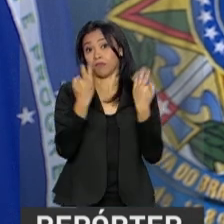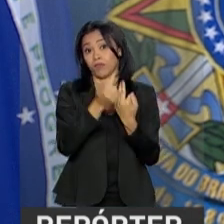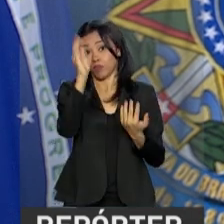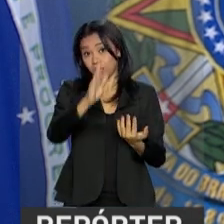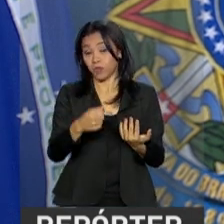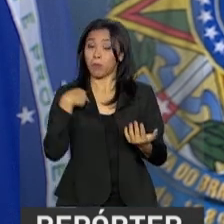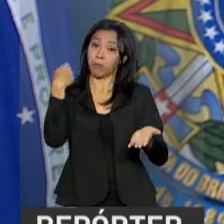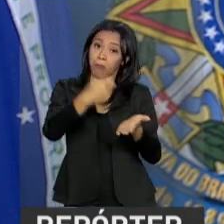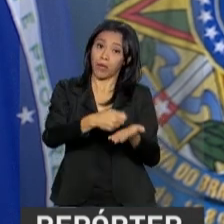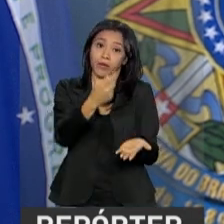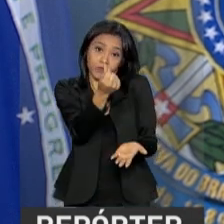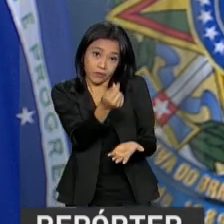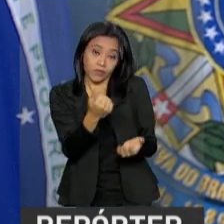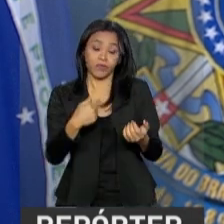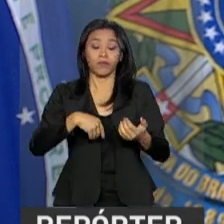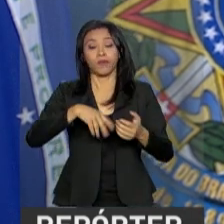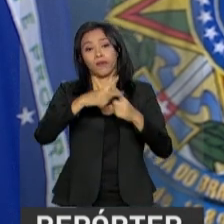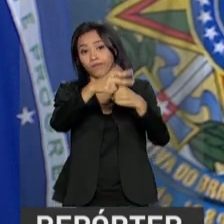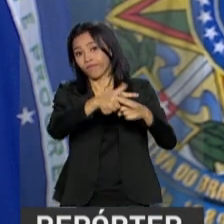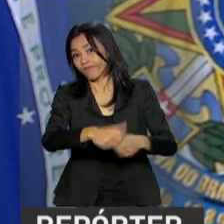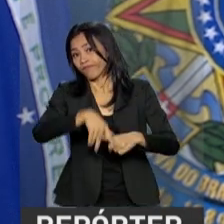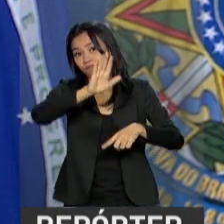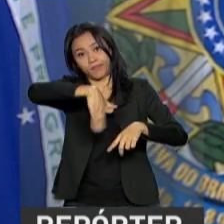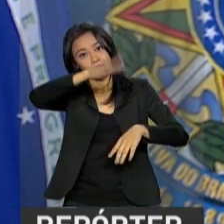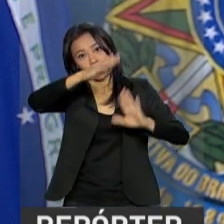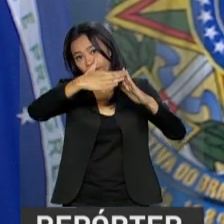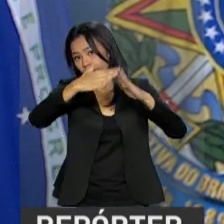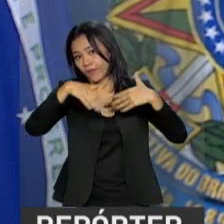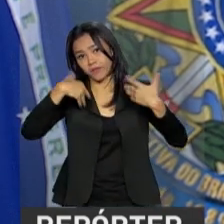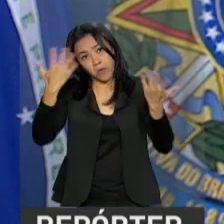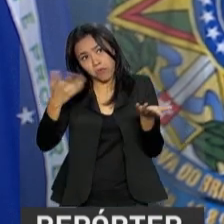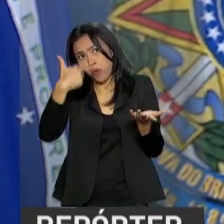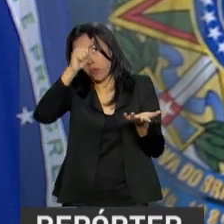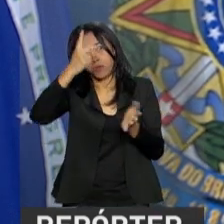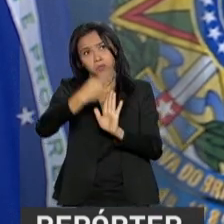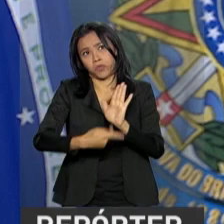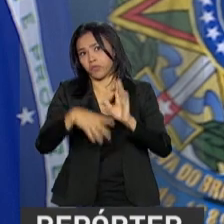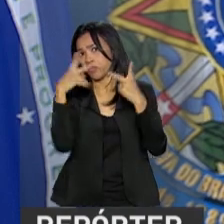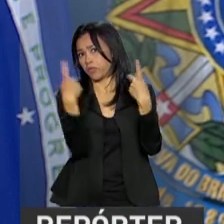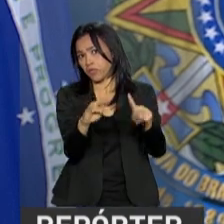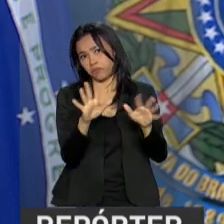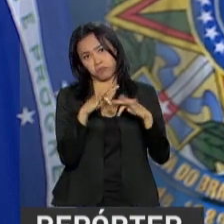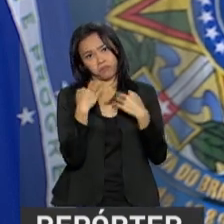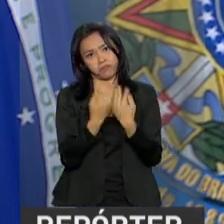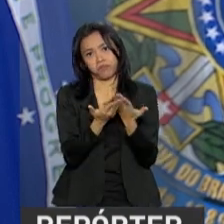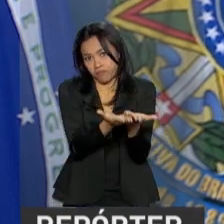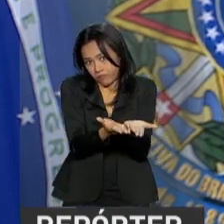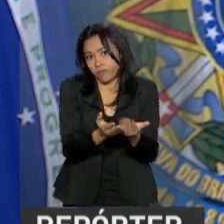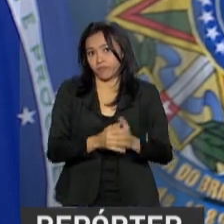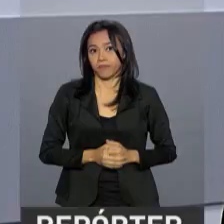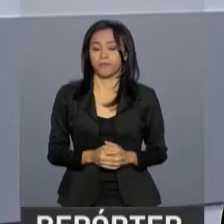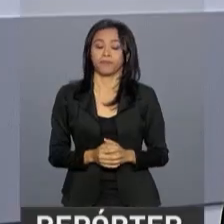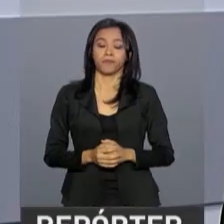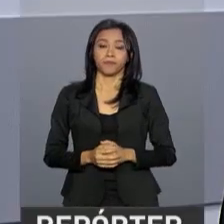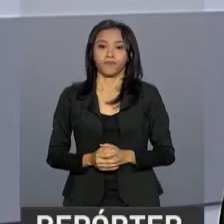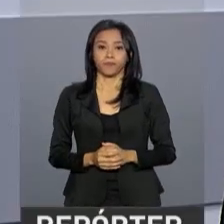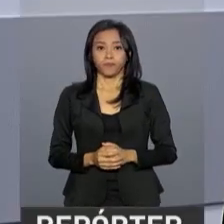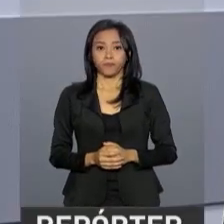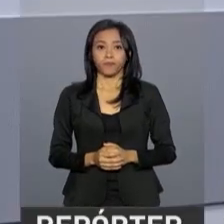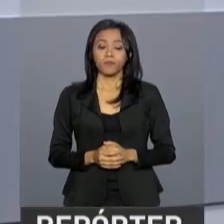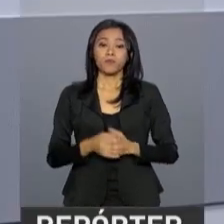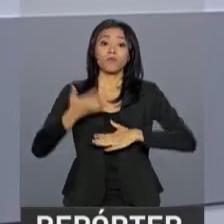realizar uma pequena reforma ou levar adiante quem sabe um projeto eventualmente adiado né